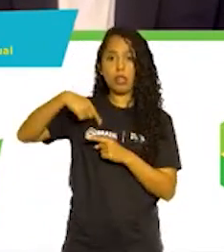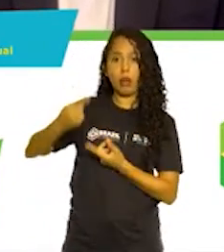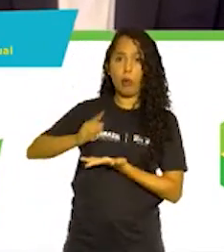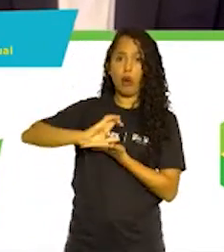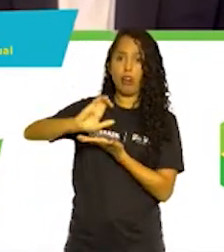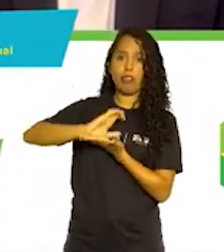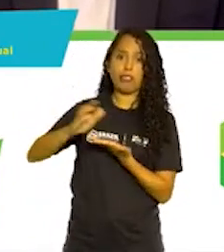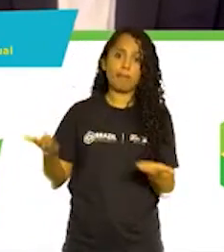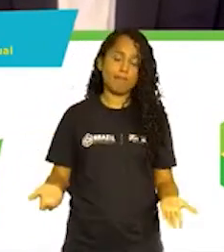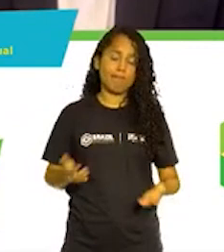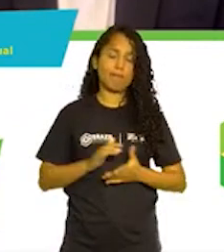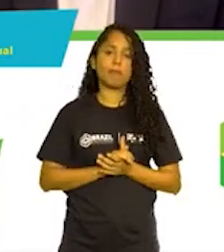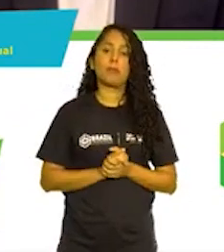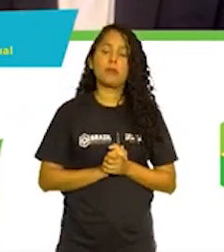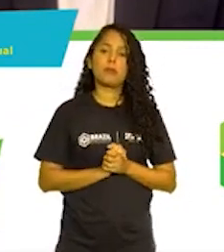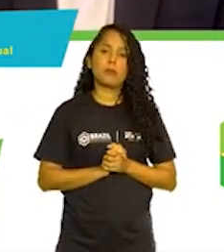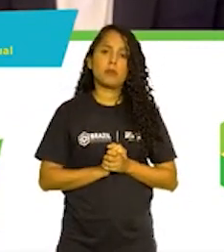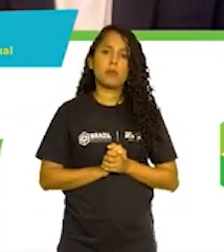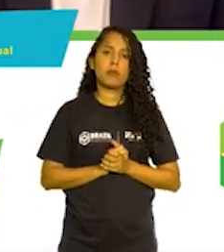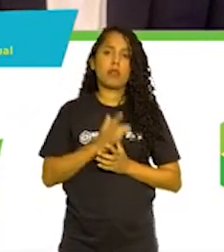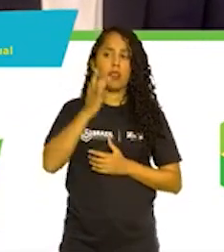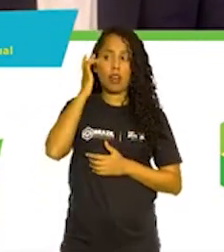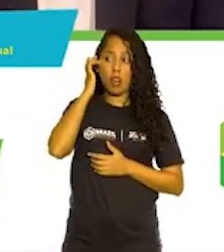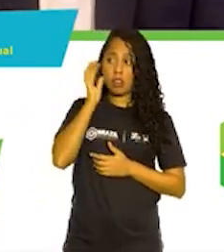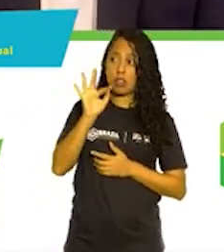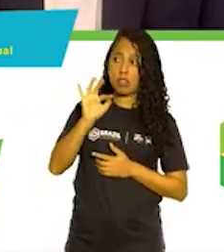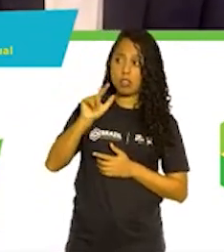Bom, eu acho que a Flávia está...